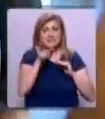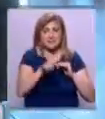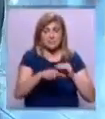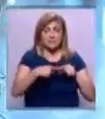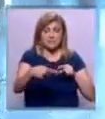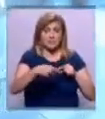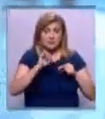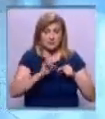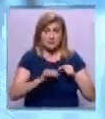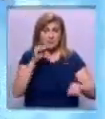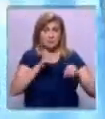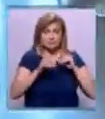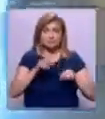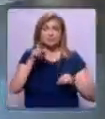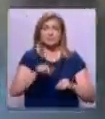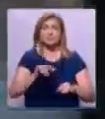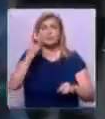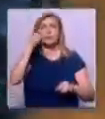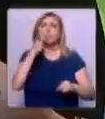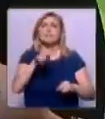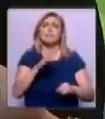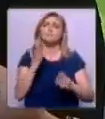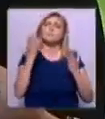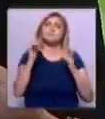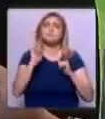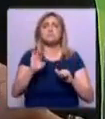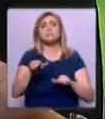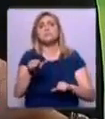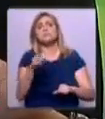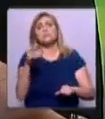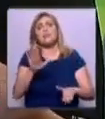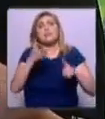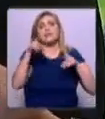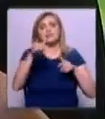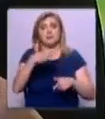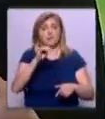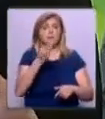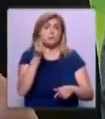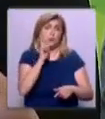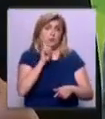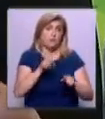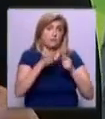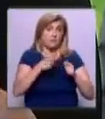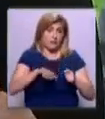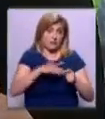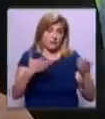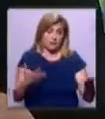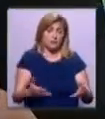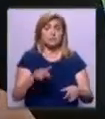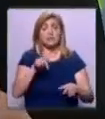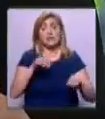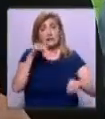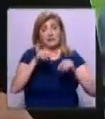legislativas, Passos Coelho saúda a iniciativa do PS. Acho que é importante os partidos, ainda para mais em ano